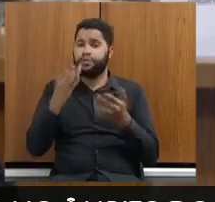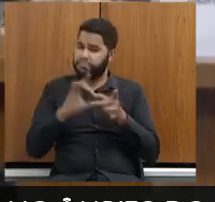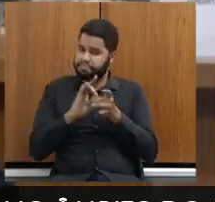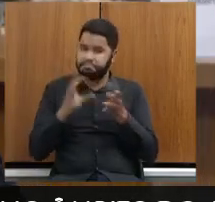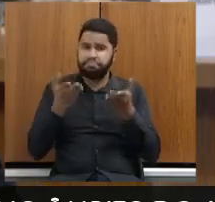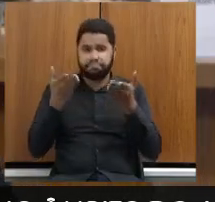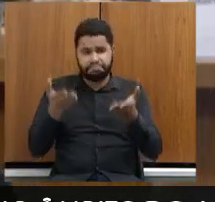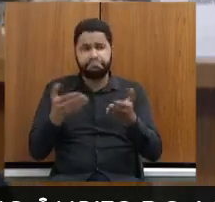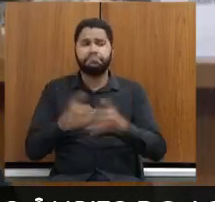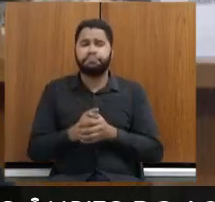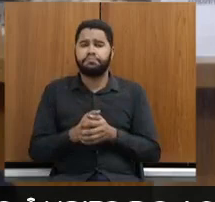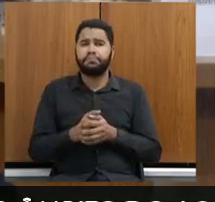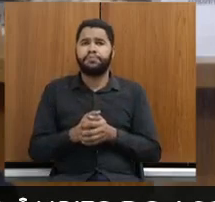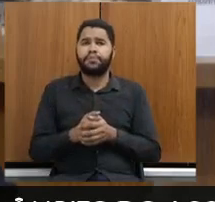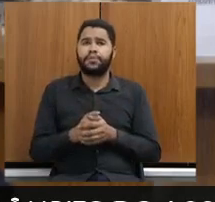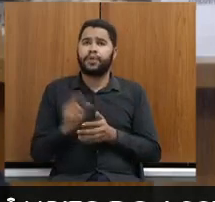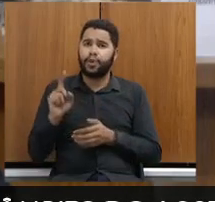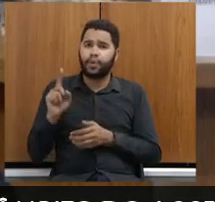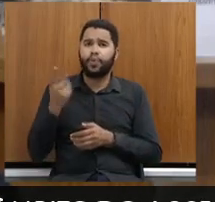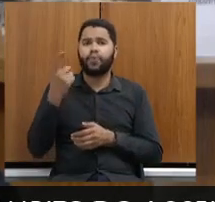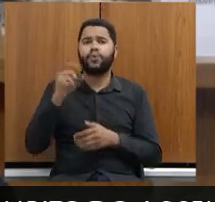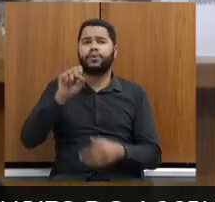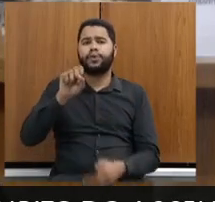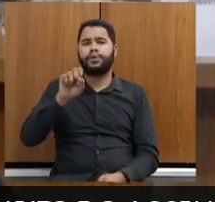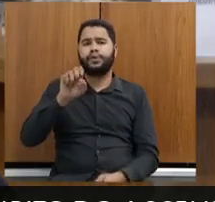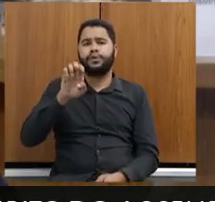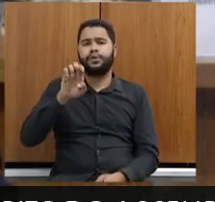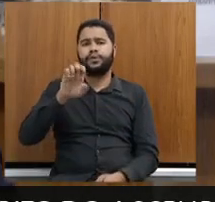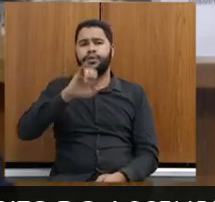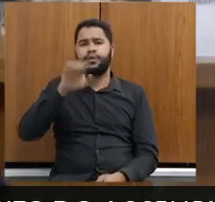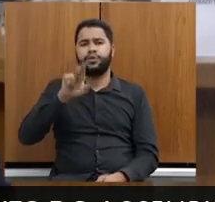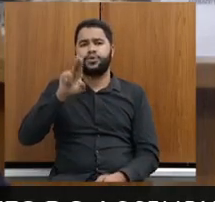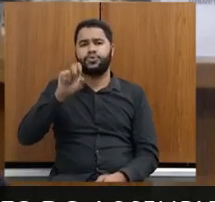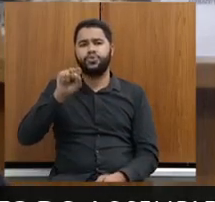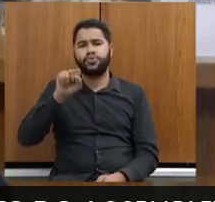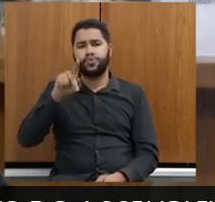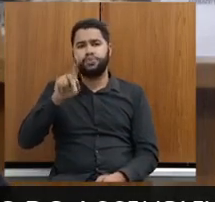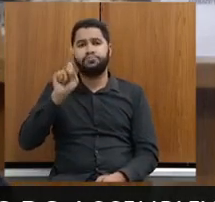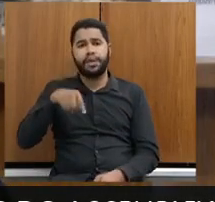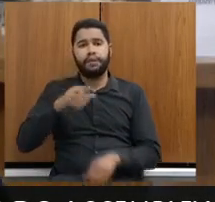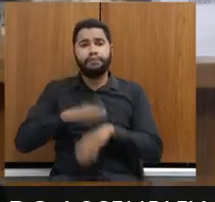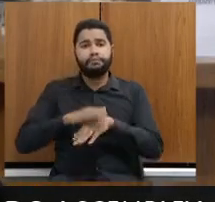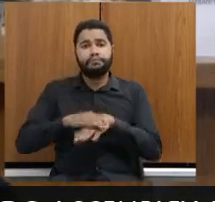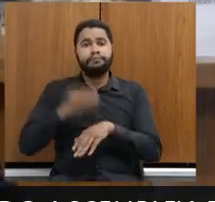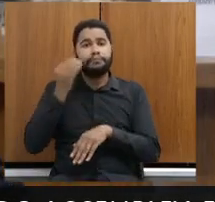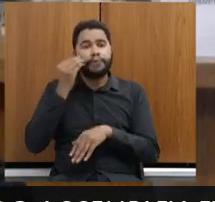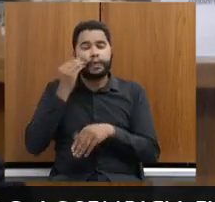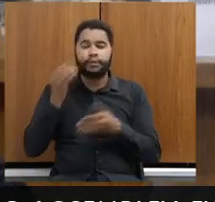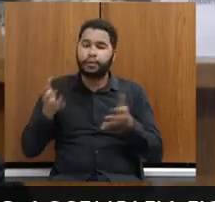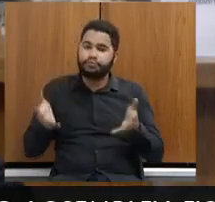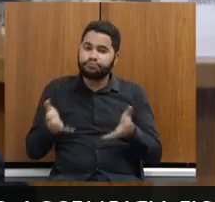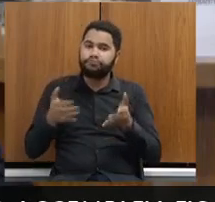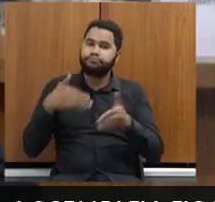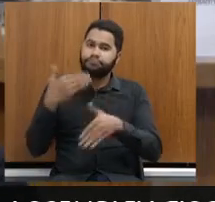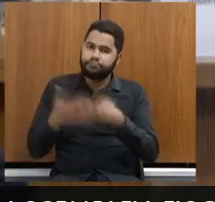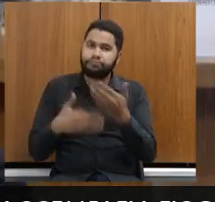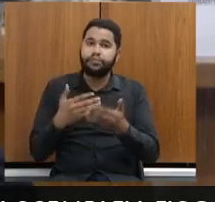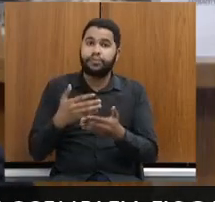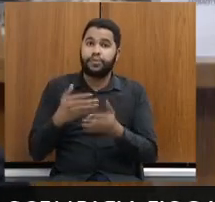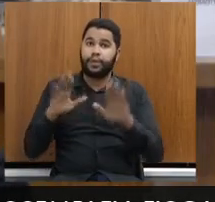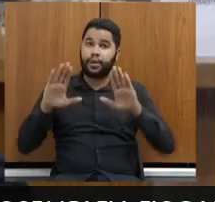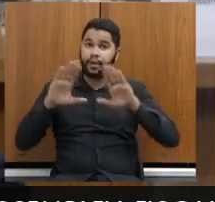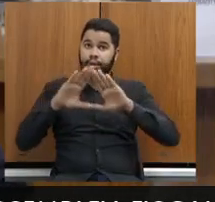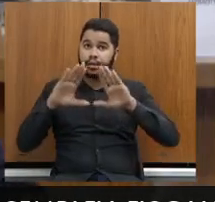me colocar à disposição a única coisa que a gente faz a Sejus para tentar melhorar a colocar o sarrafo em cima da Tropa Então o que